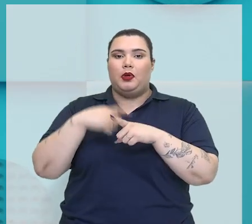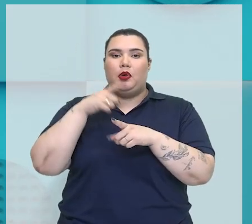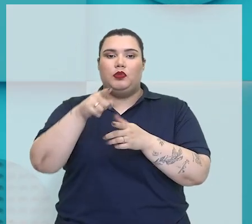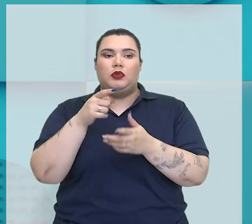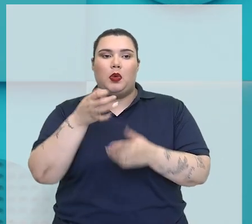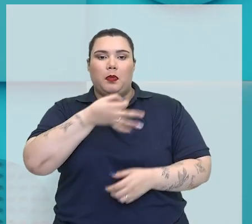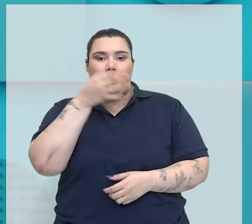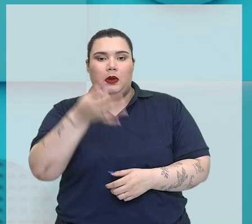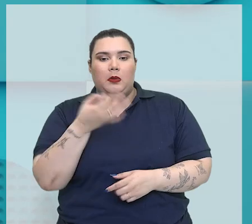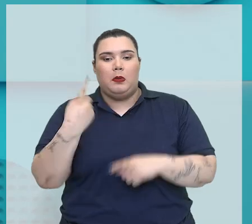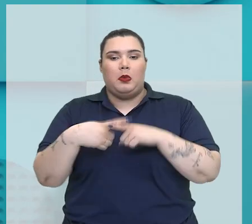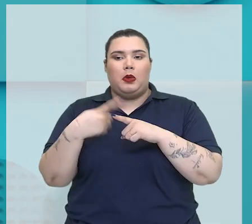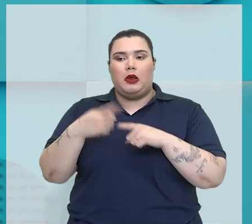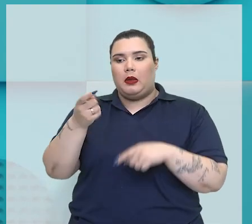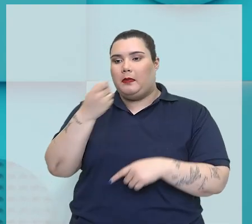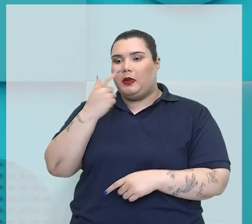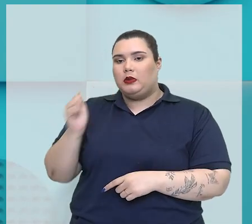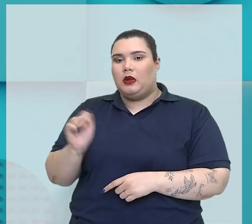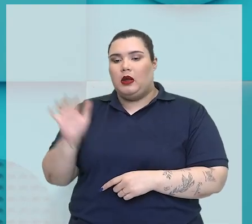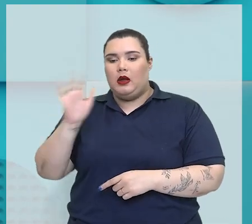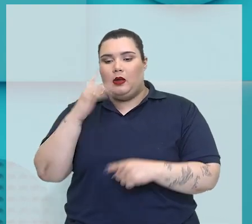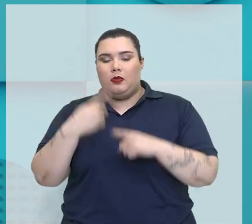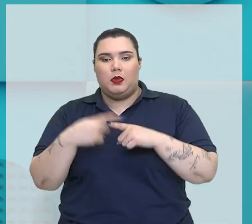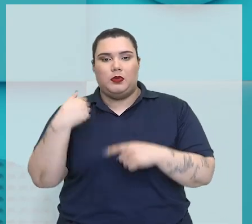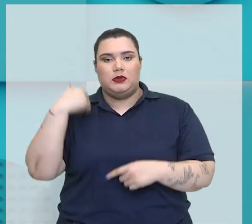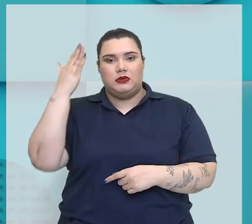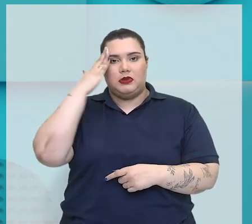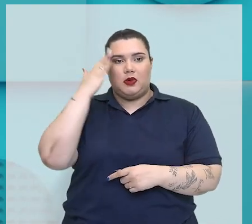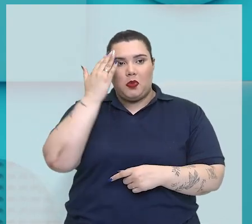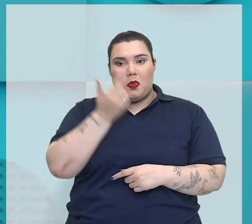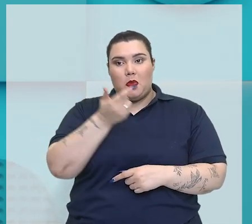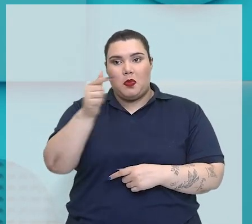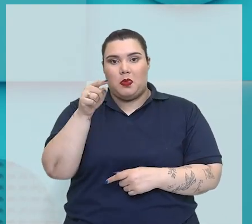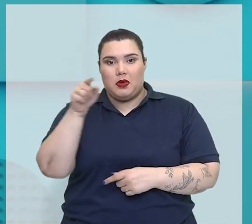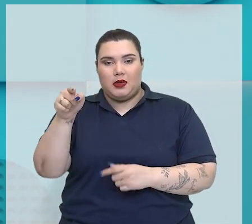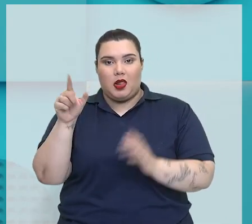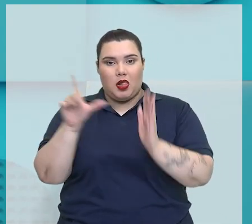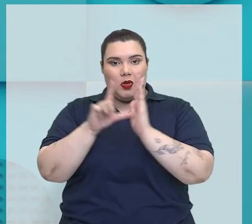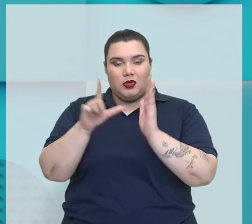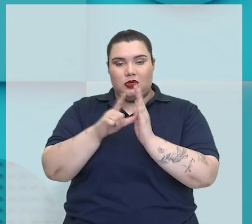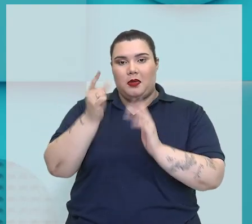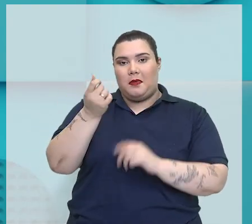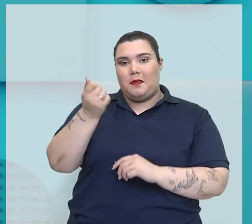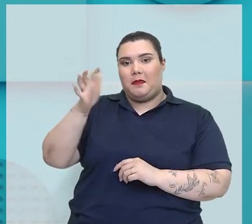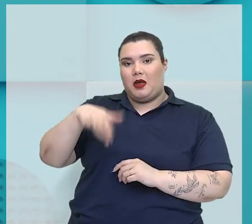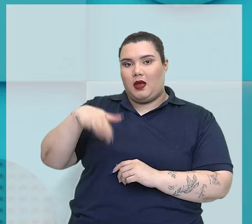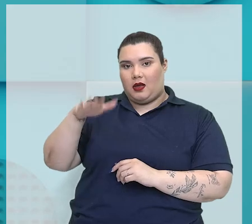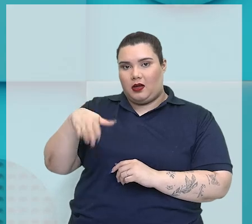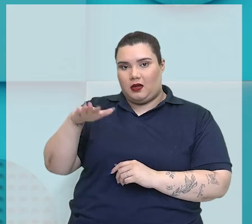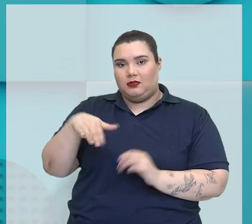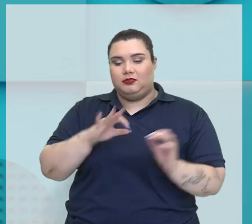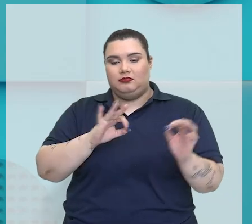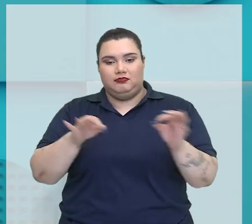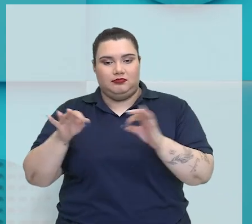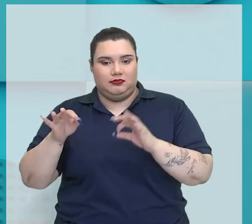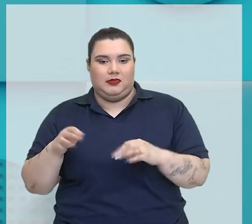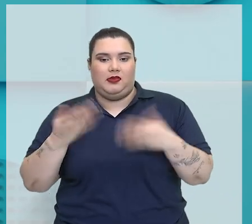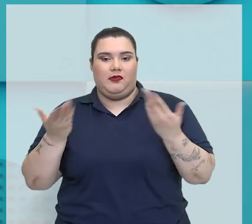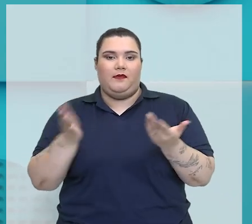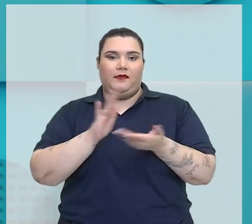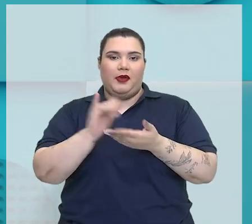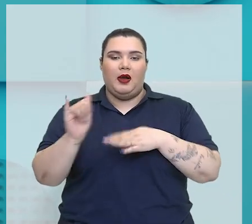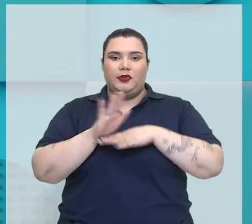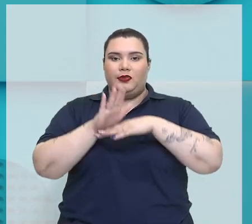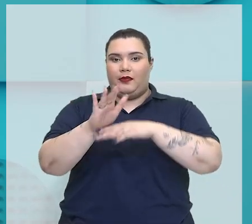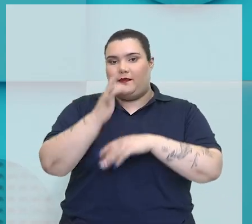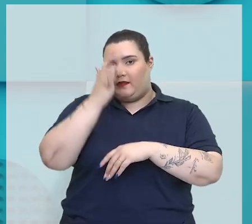opinião que está cara, porque eu sei que em outra farmácia está mais barato, né? aí sim, né, vai